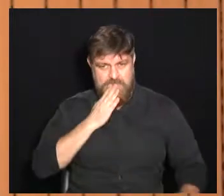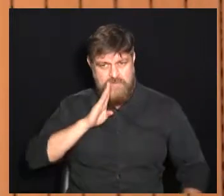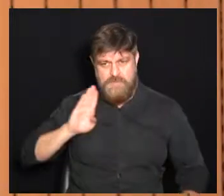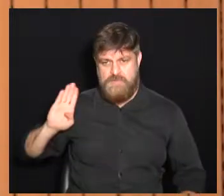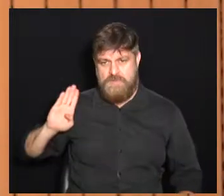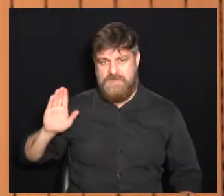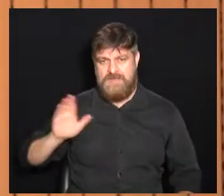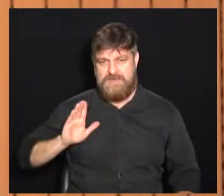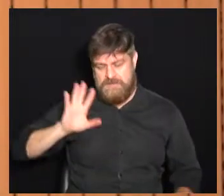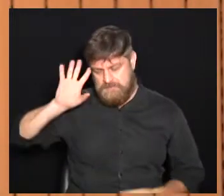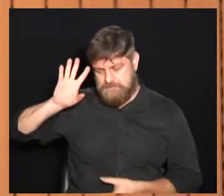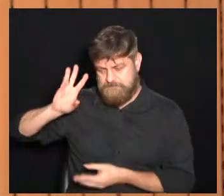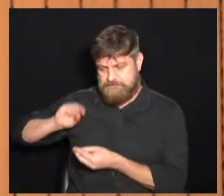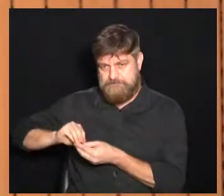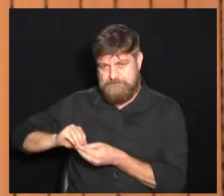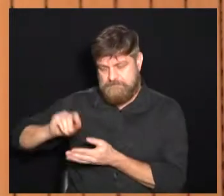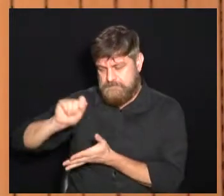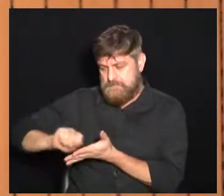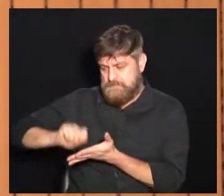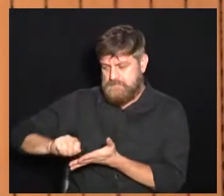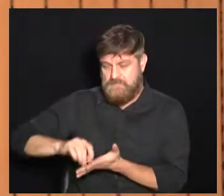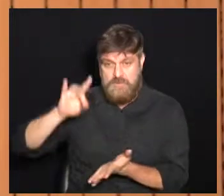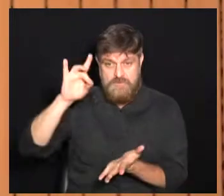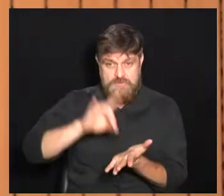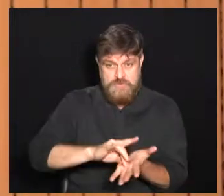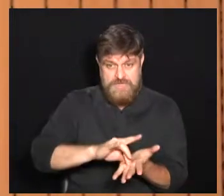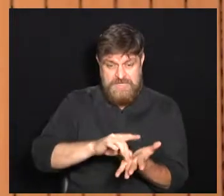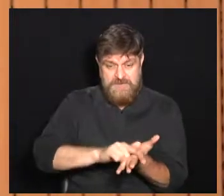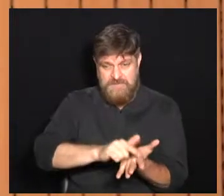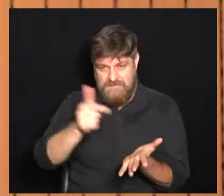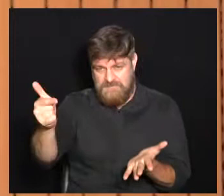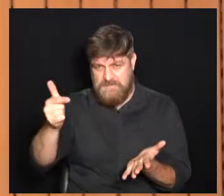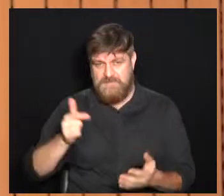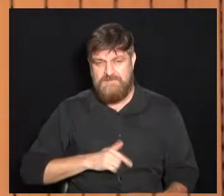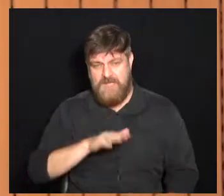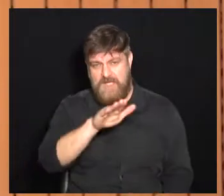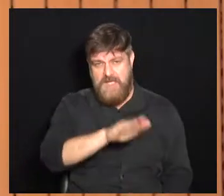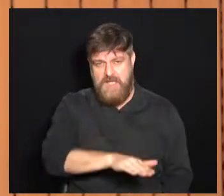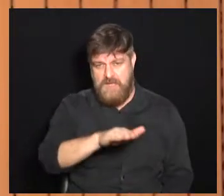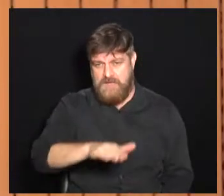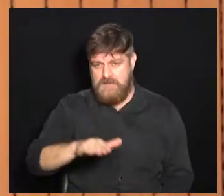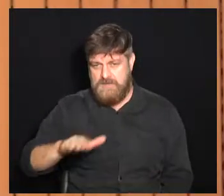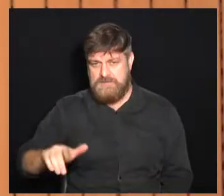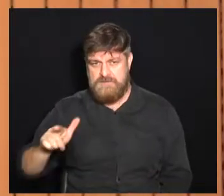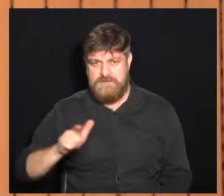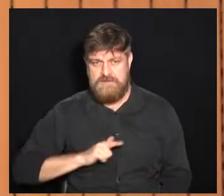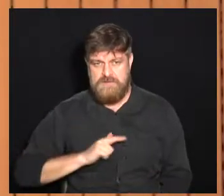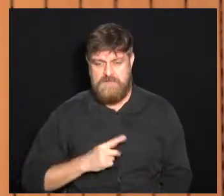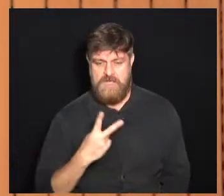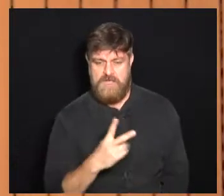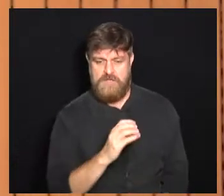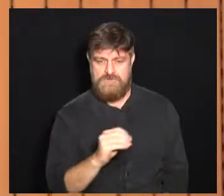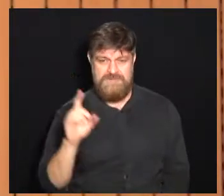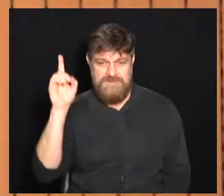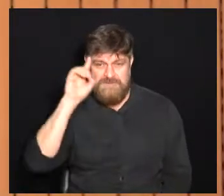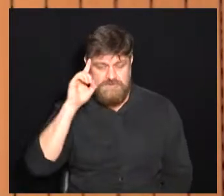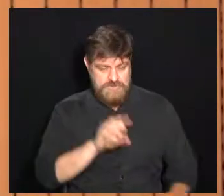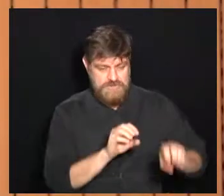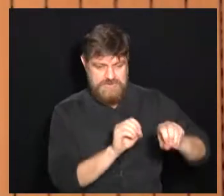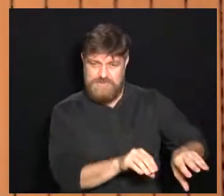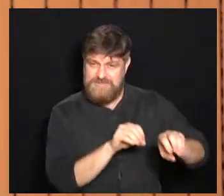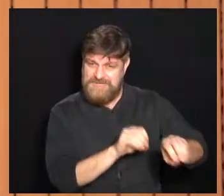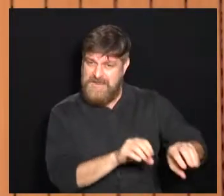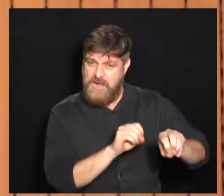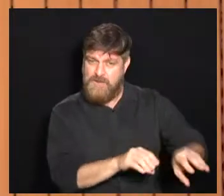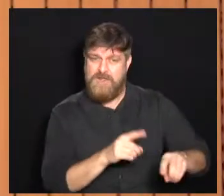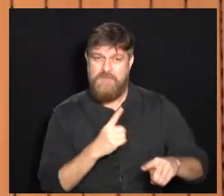em resoluções no Diário Oficial, é que essas crianças terão os 200 dias letivos, porque o que